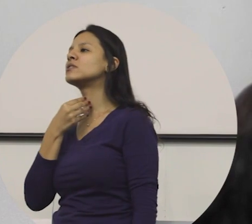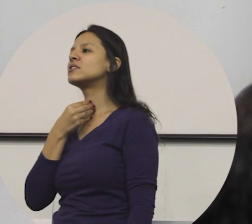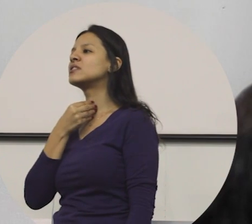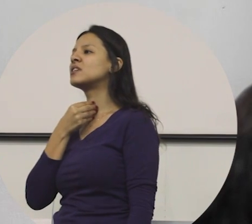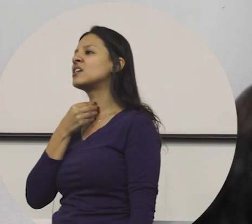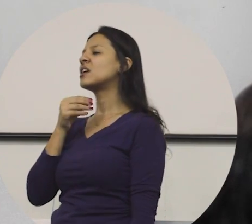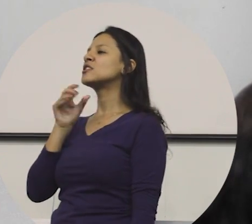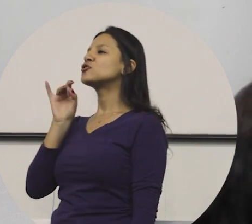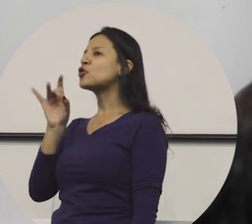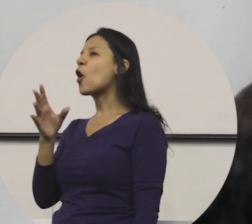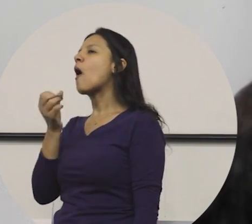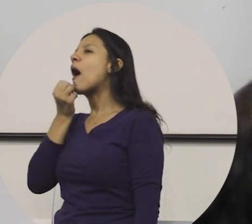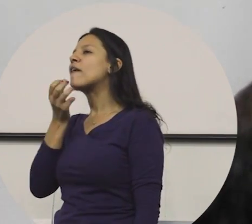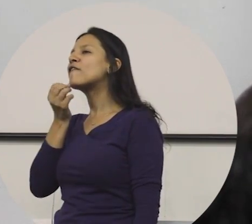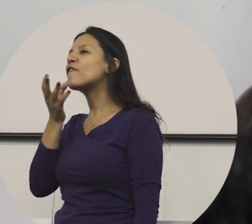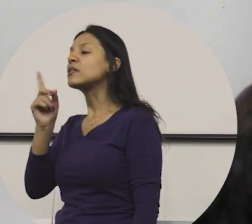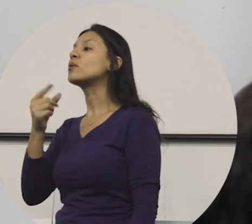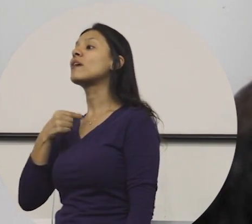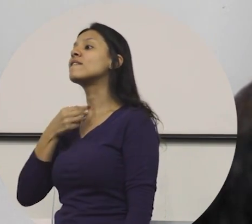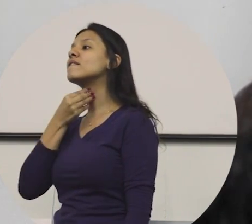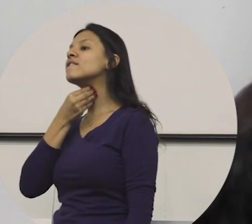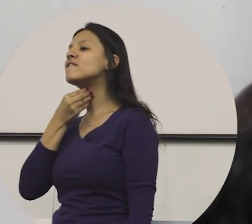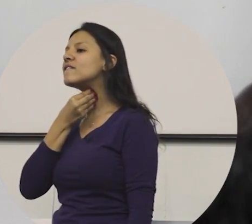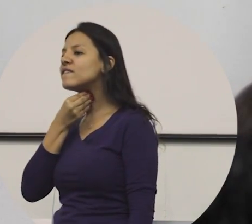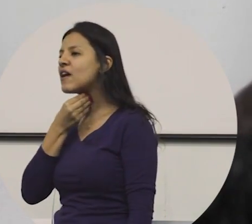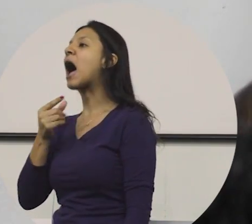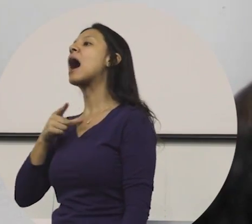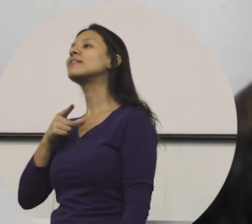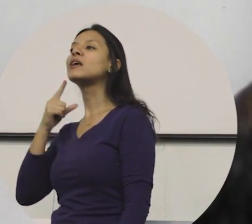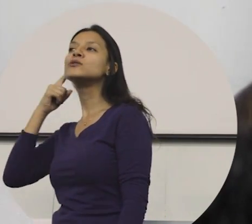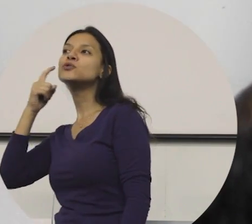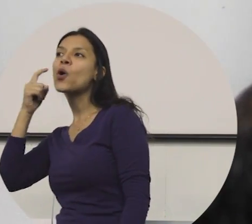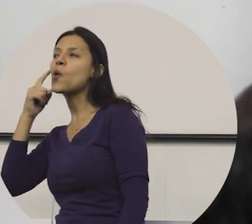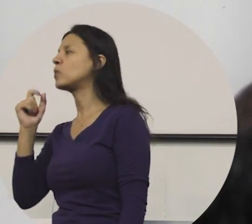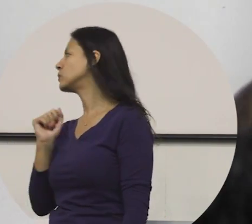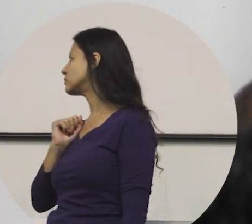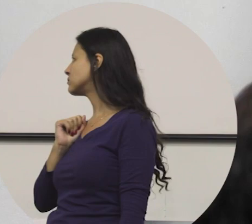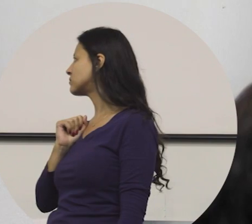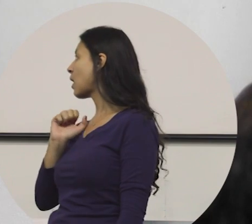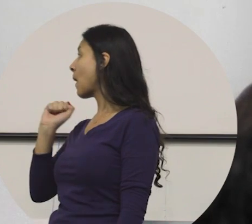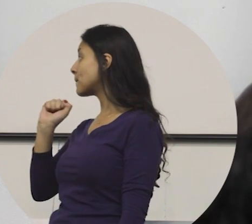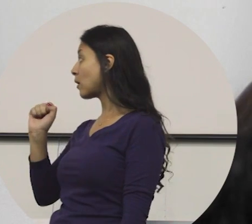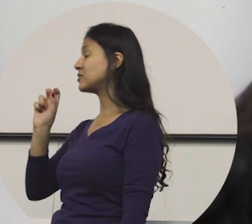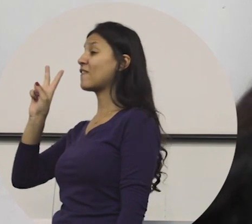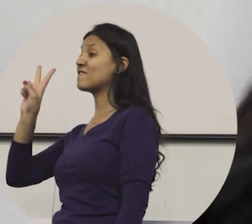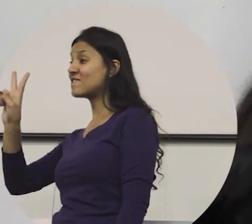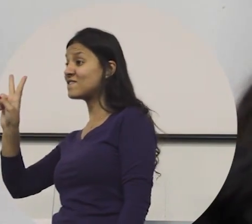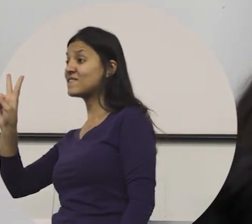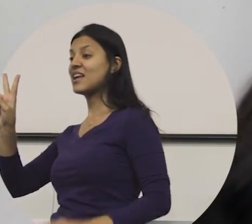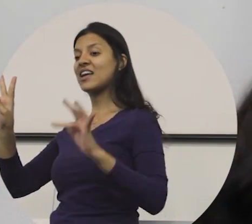é? Porque se eu não movimentar a prega vocal, vira outra coisa.